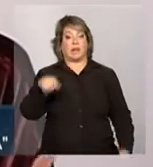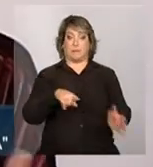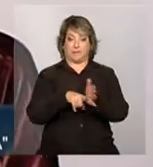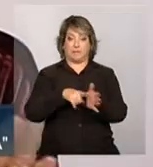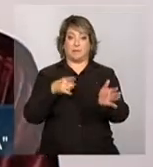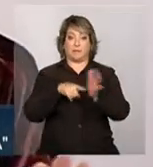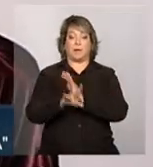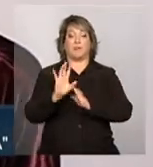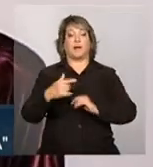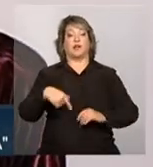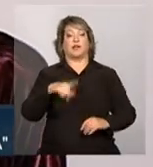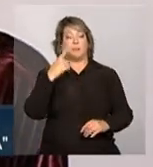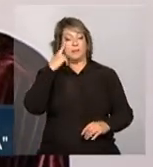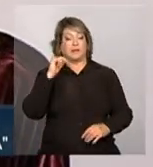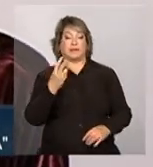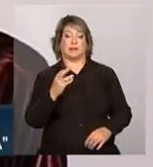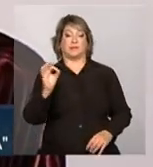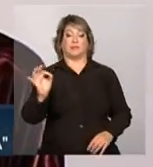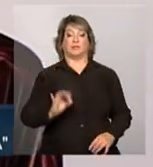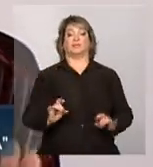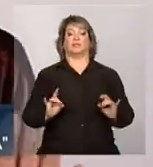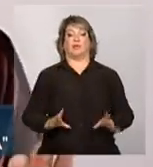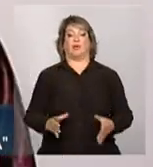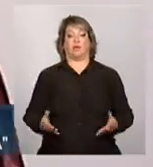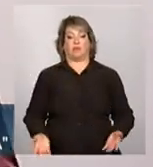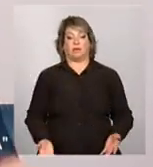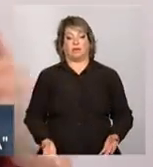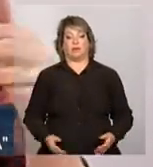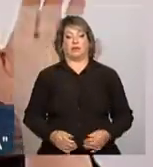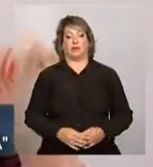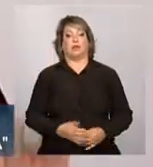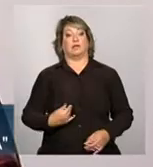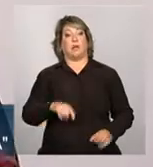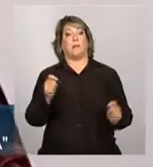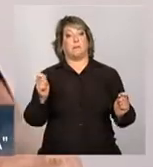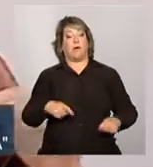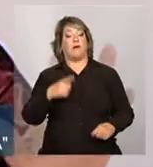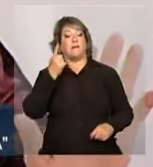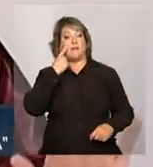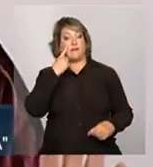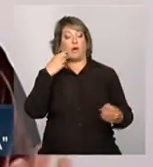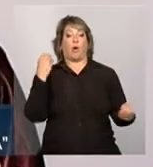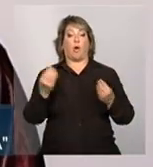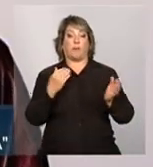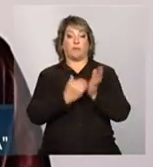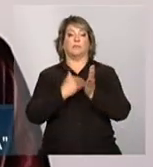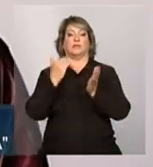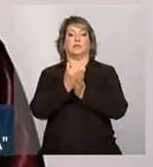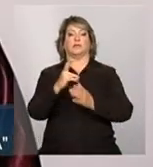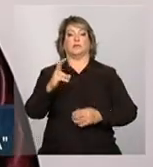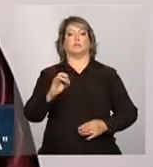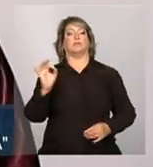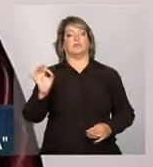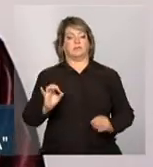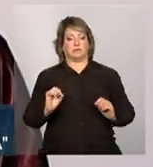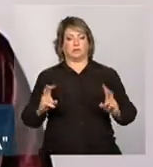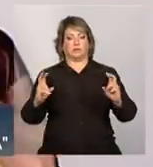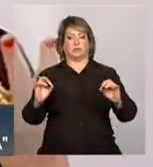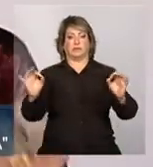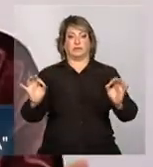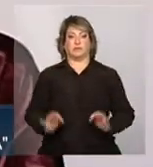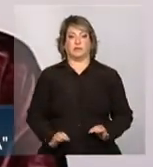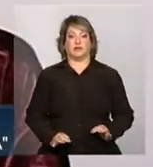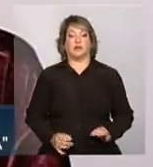somos tímidas, coloquei lá 30% só. 30%. A gente pode até ver 50%, exatamente. E